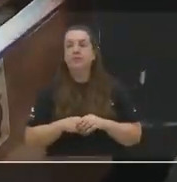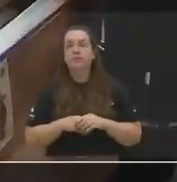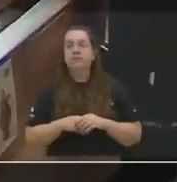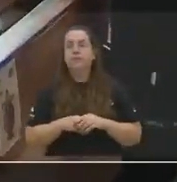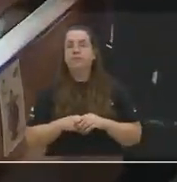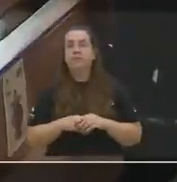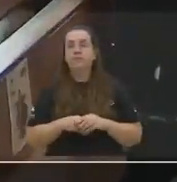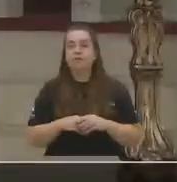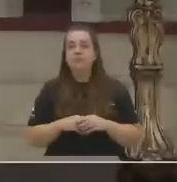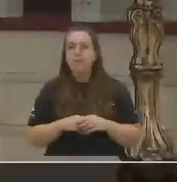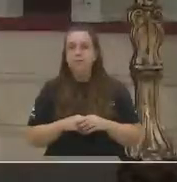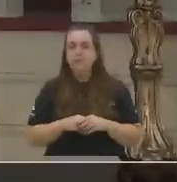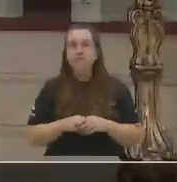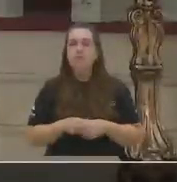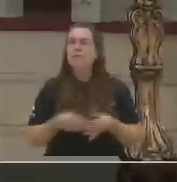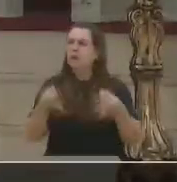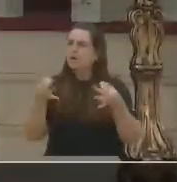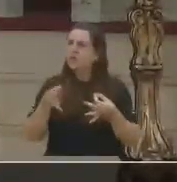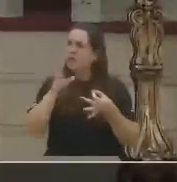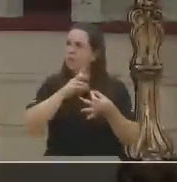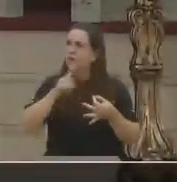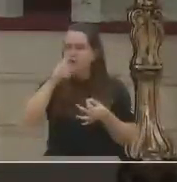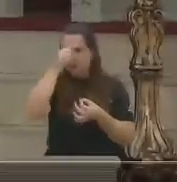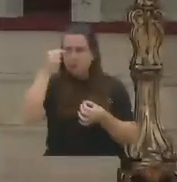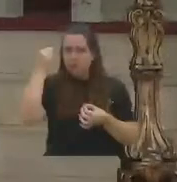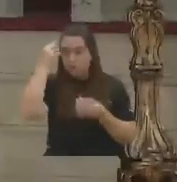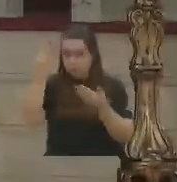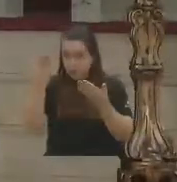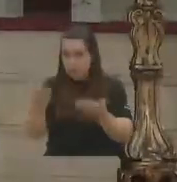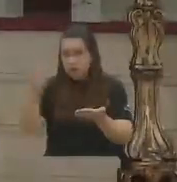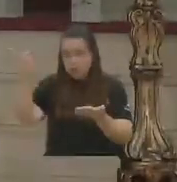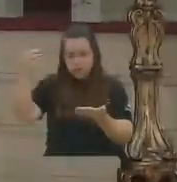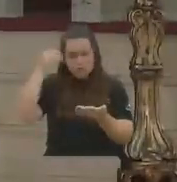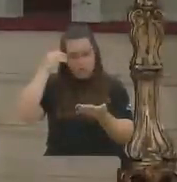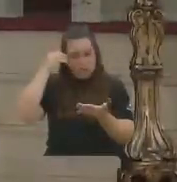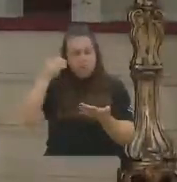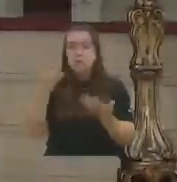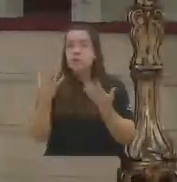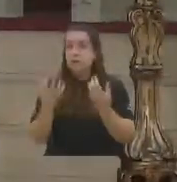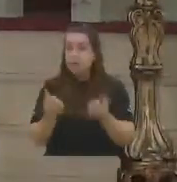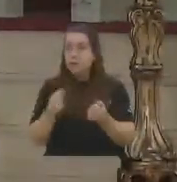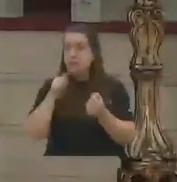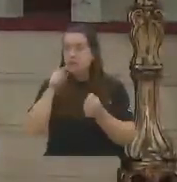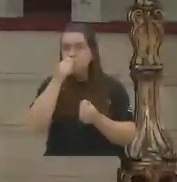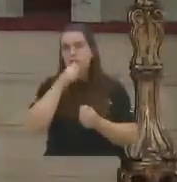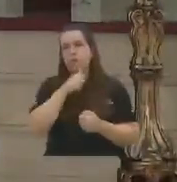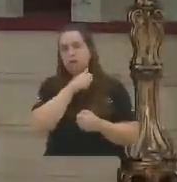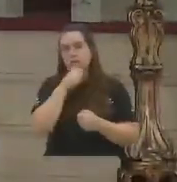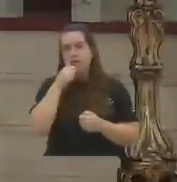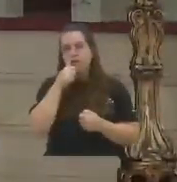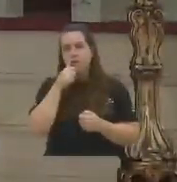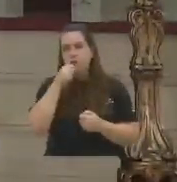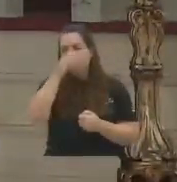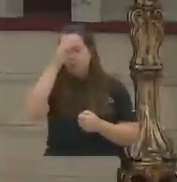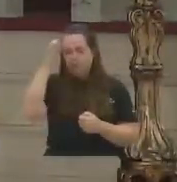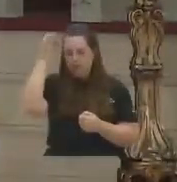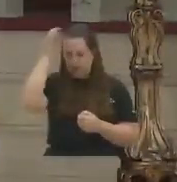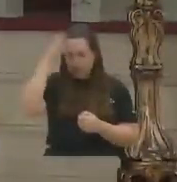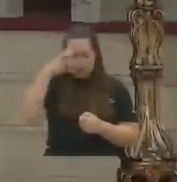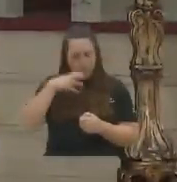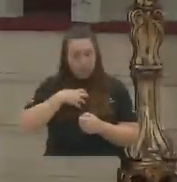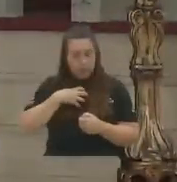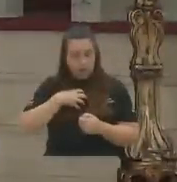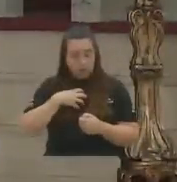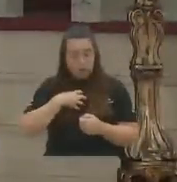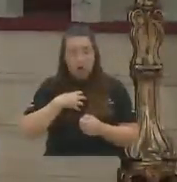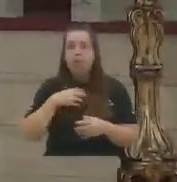Santa Igreja. Dignai-vos, ó Deus, santificar estes dons e, aceitando este sacrifício espiritual, fazei